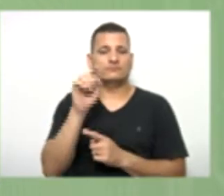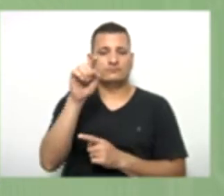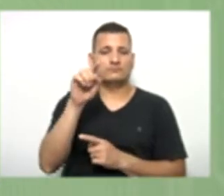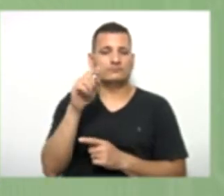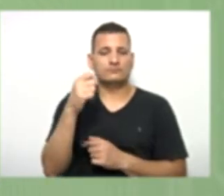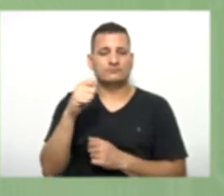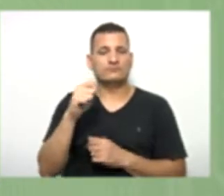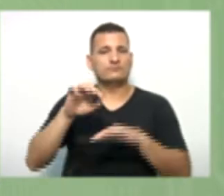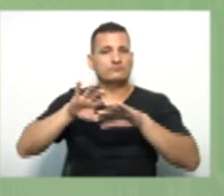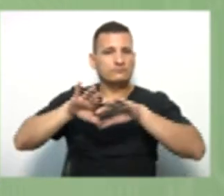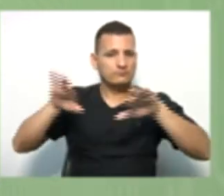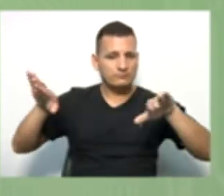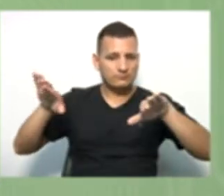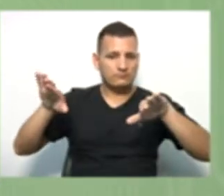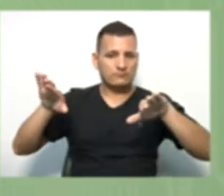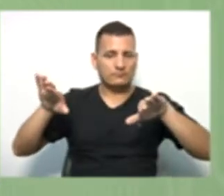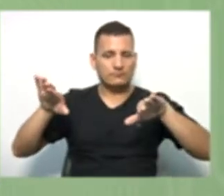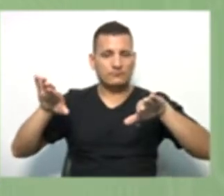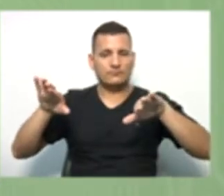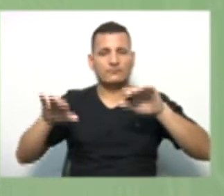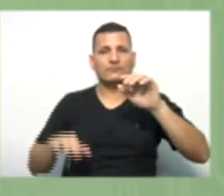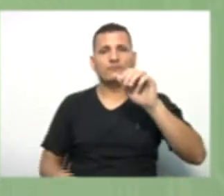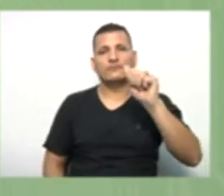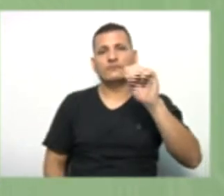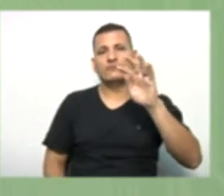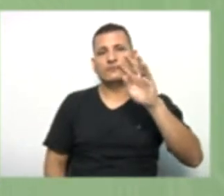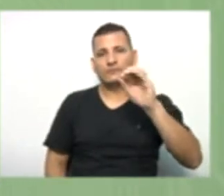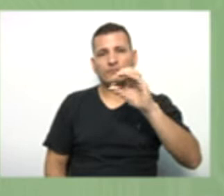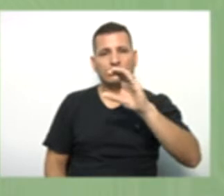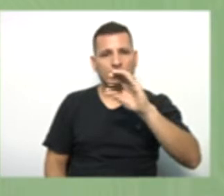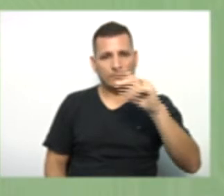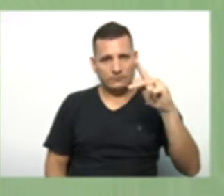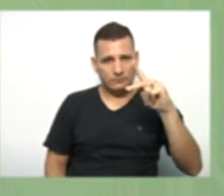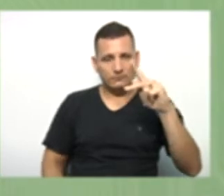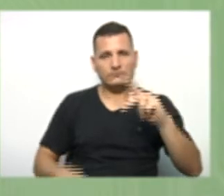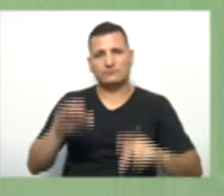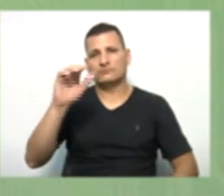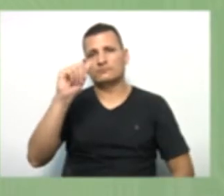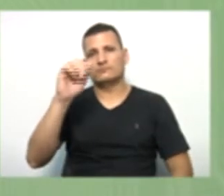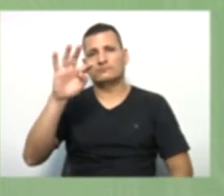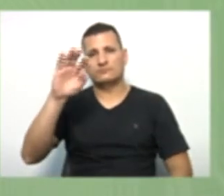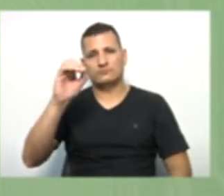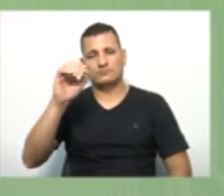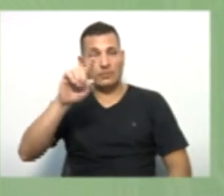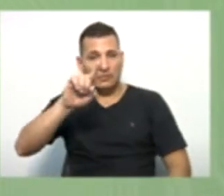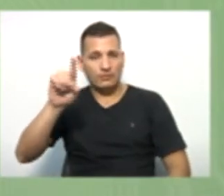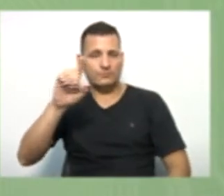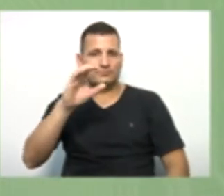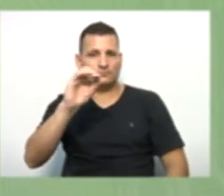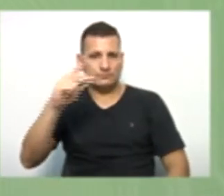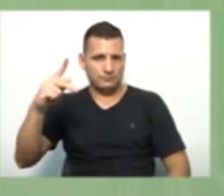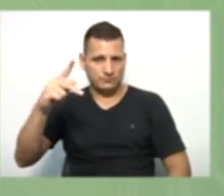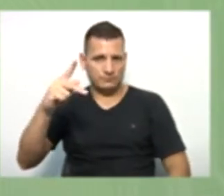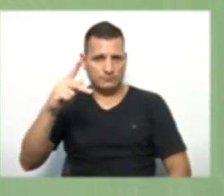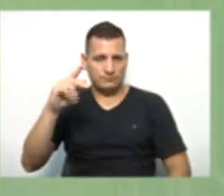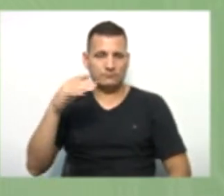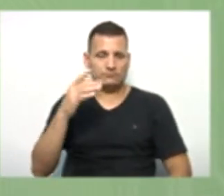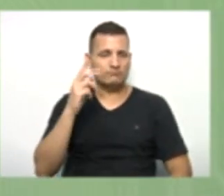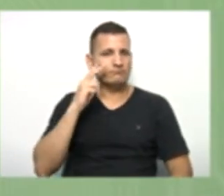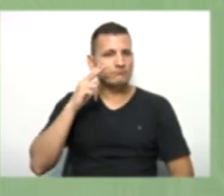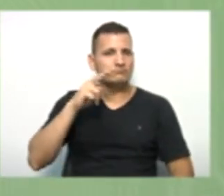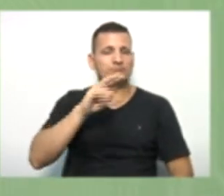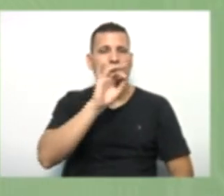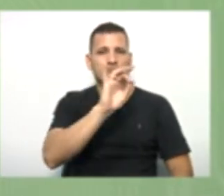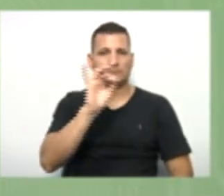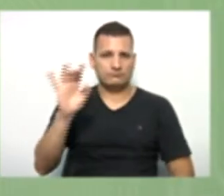ser separadas em ato cooperativo e ato não cooperativo. É o que nós vamos ver posteriormente o conceito de cada um